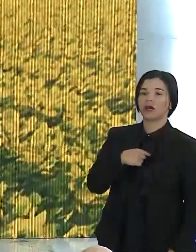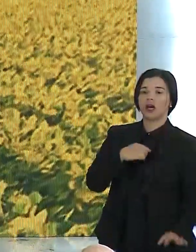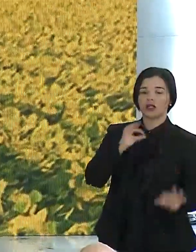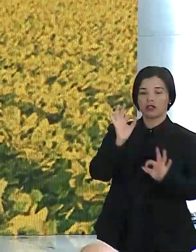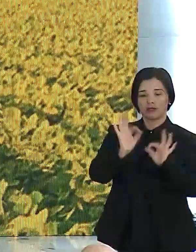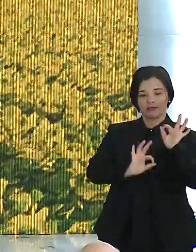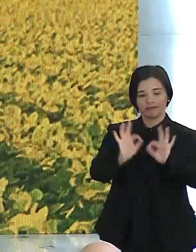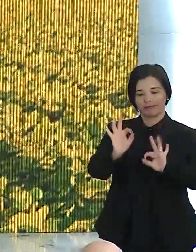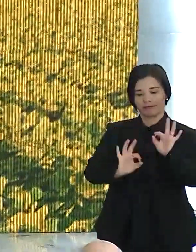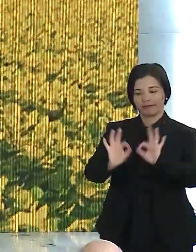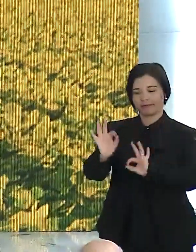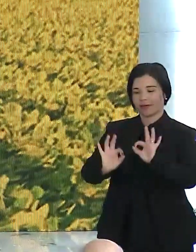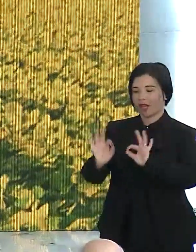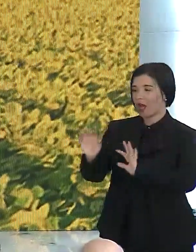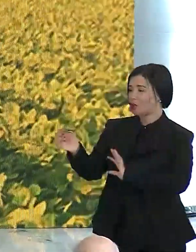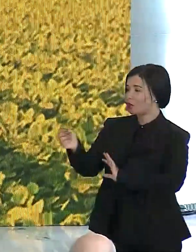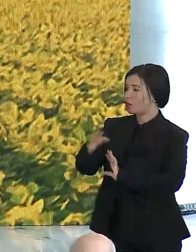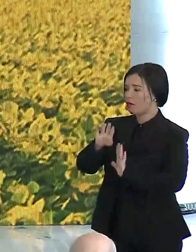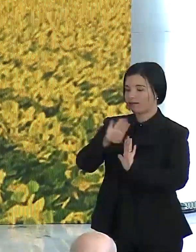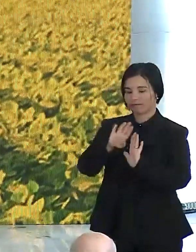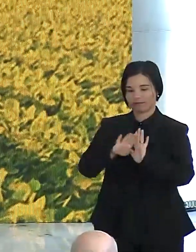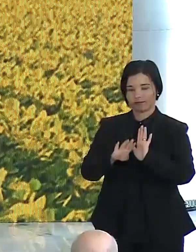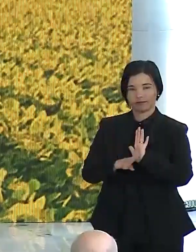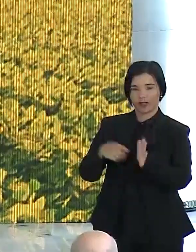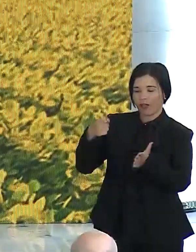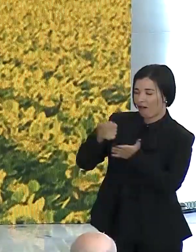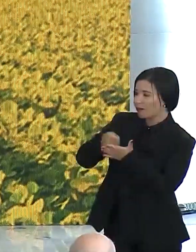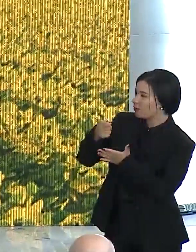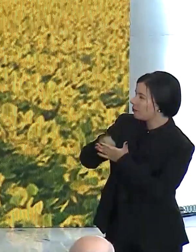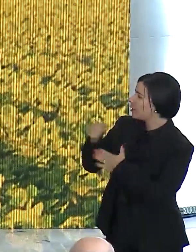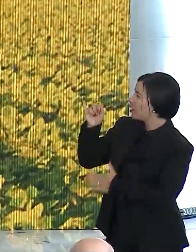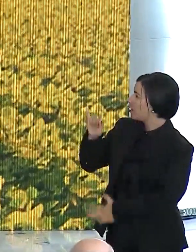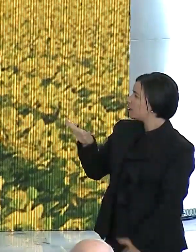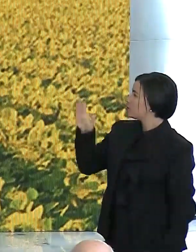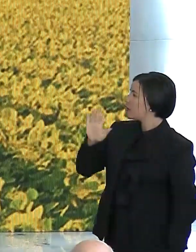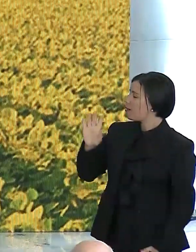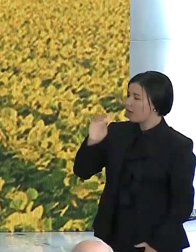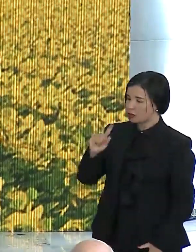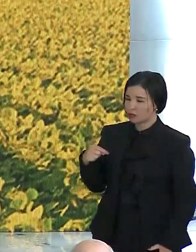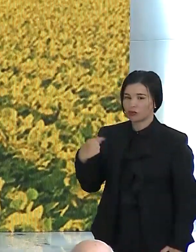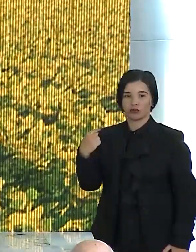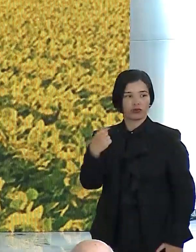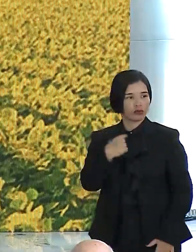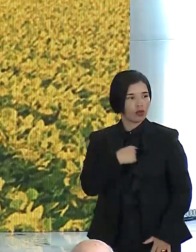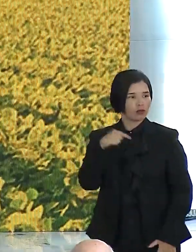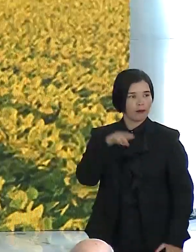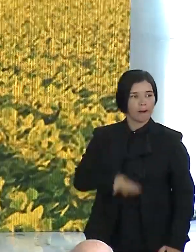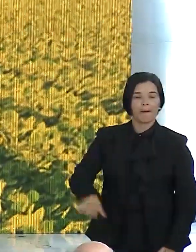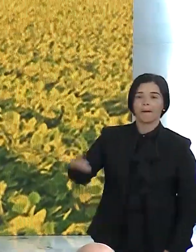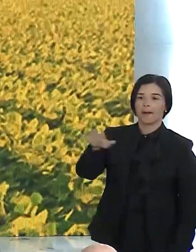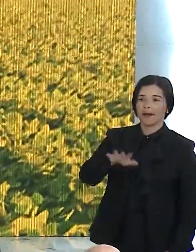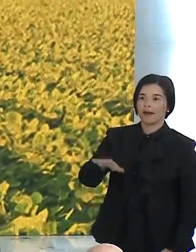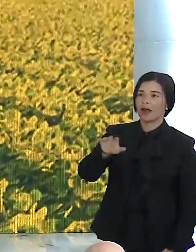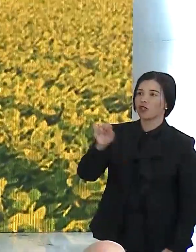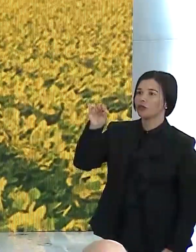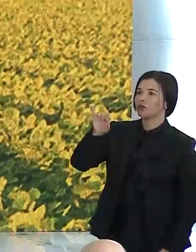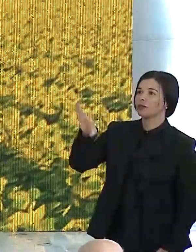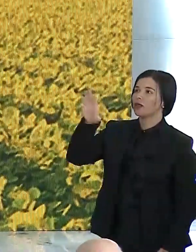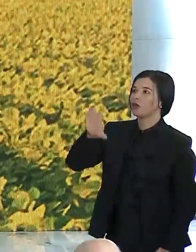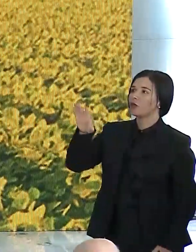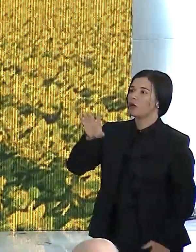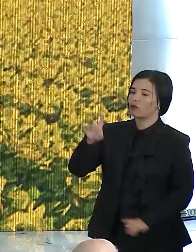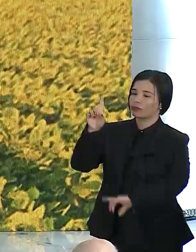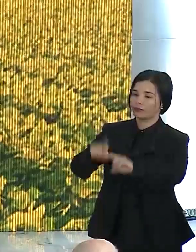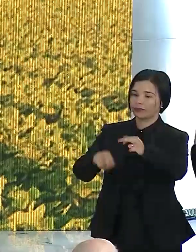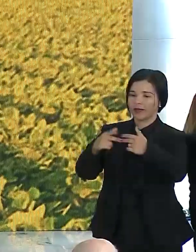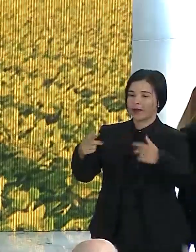adeque às novas exigências internacionais para que nós não percamos mercado no exterior de produtos que